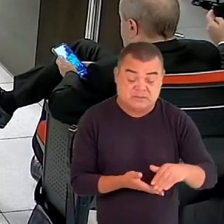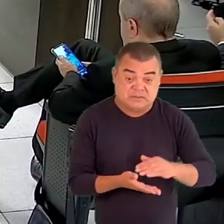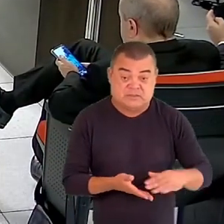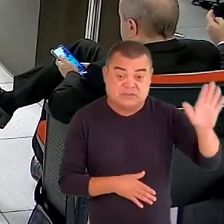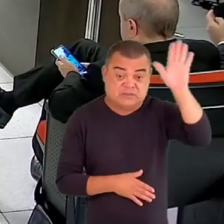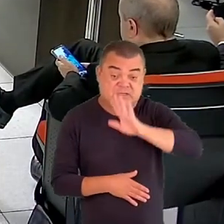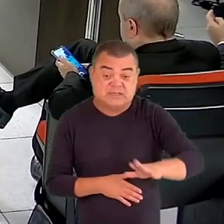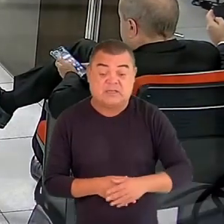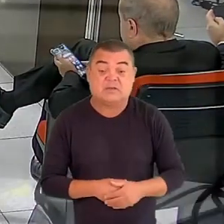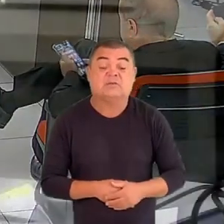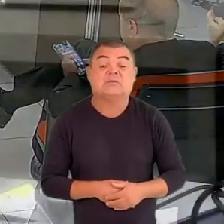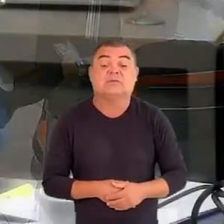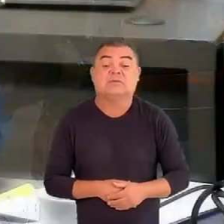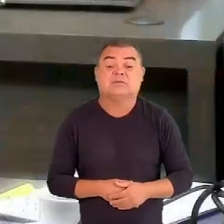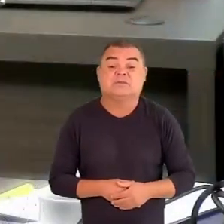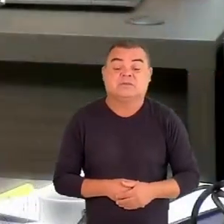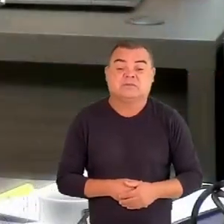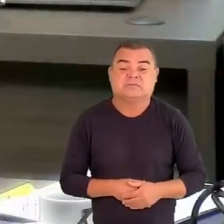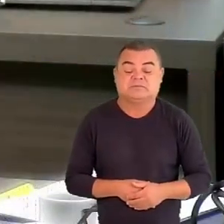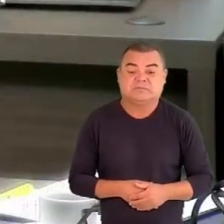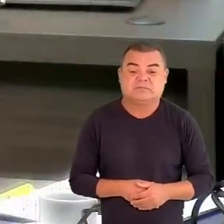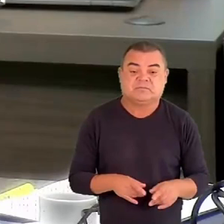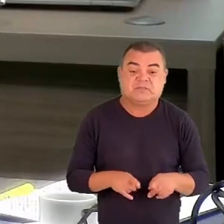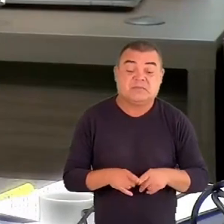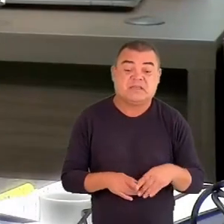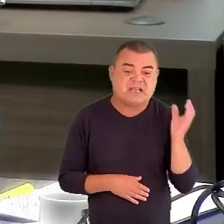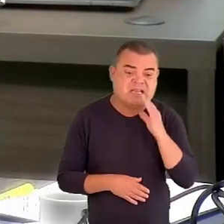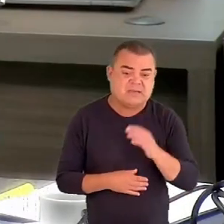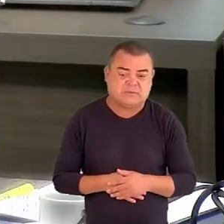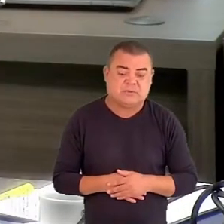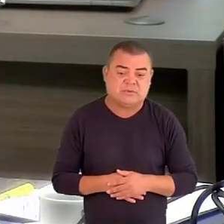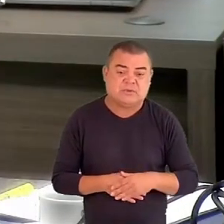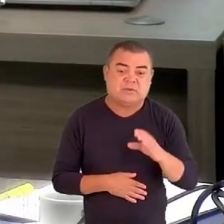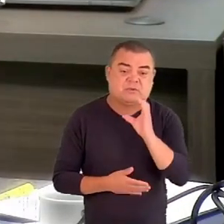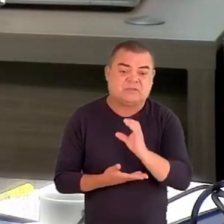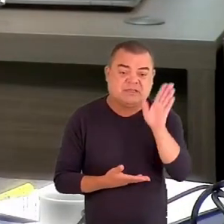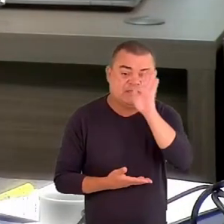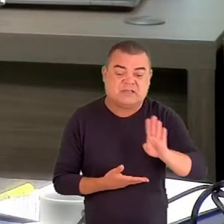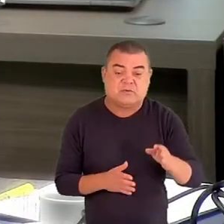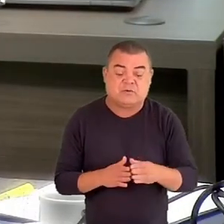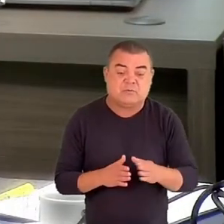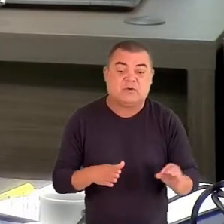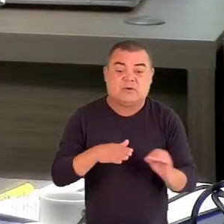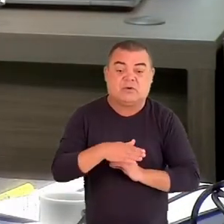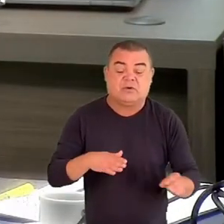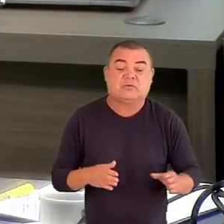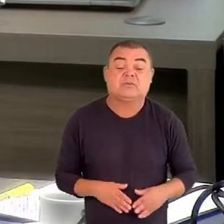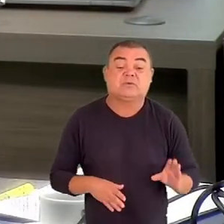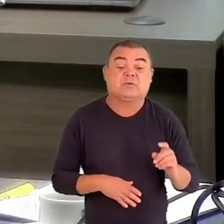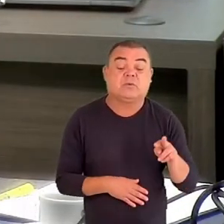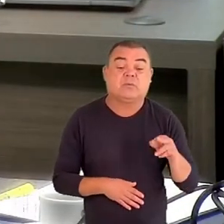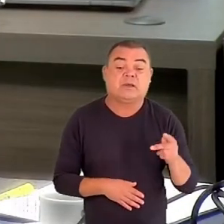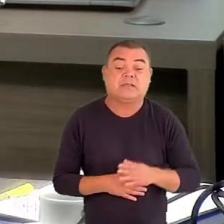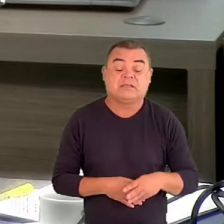aos colegas, a todos da assistência. Também bastante rápido, o Conselho Nacional, como órgão de cúpula do Ministério Público Brasileiro,